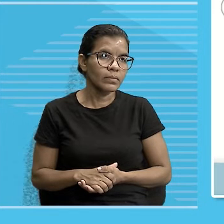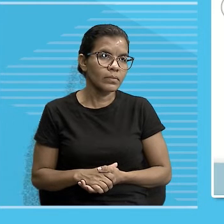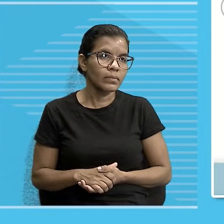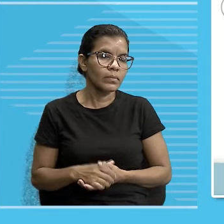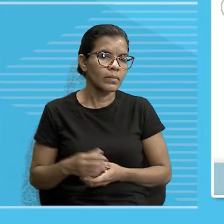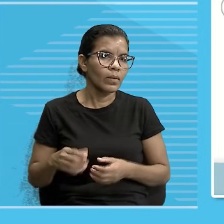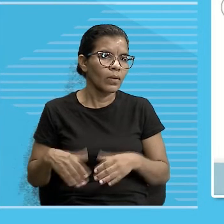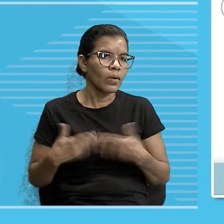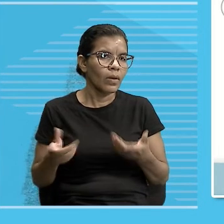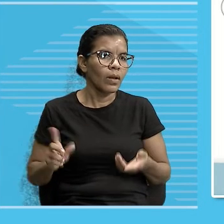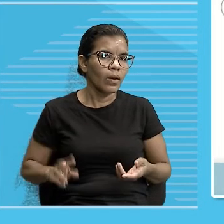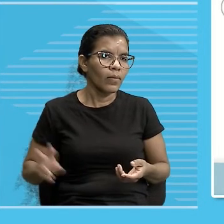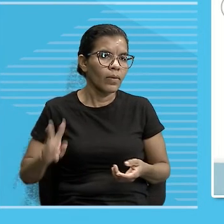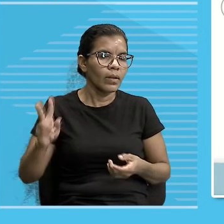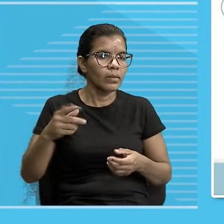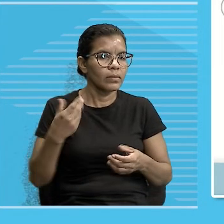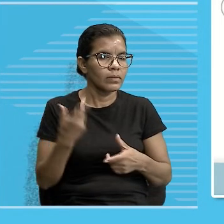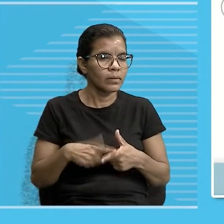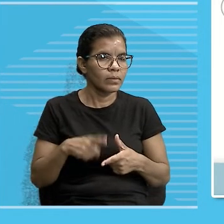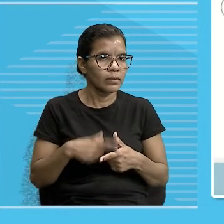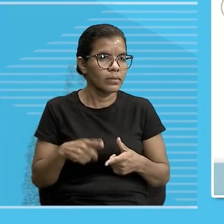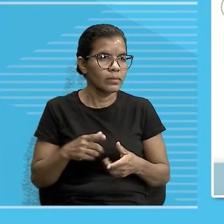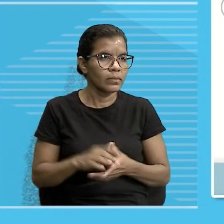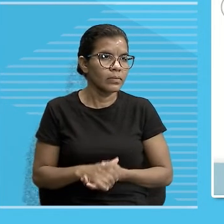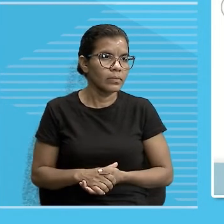Qual o valor dessa divisão, jovens?